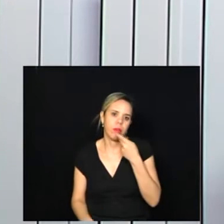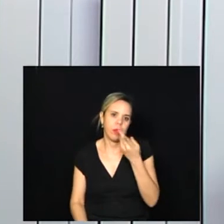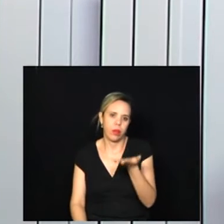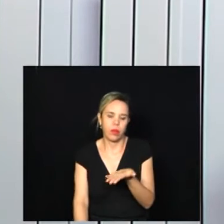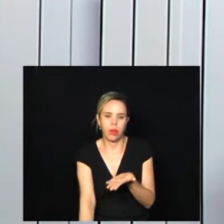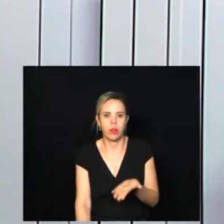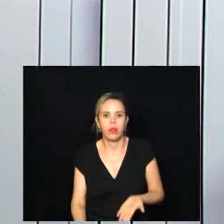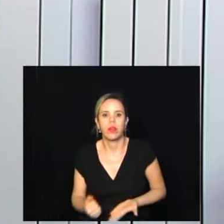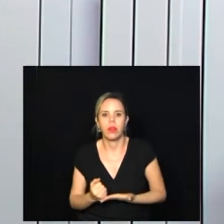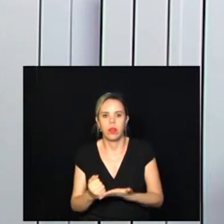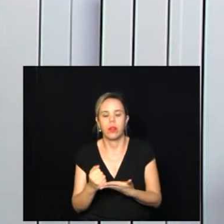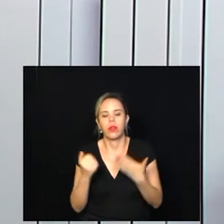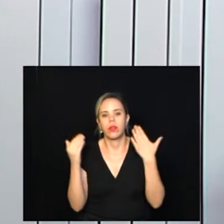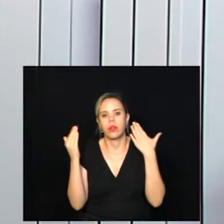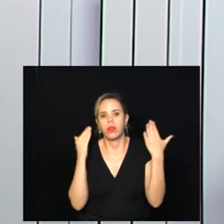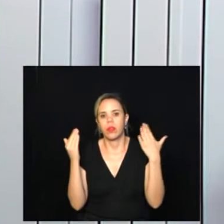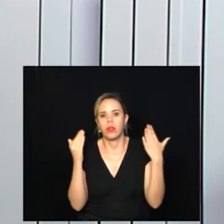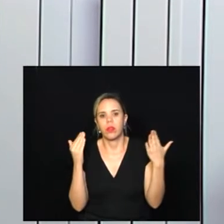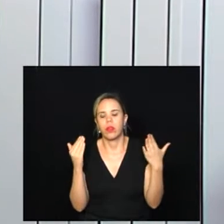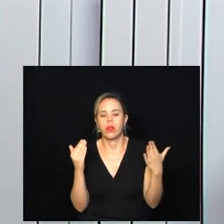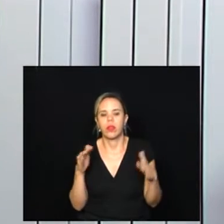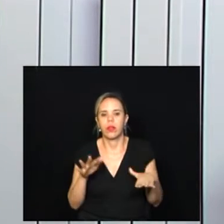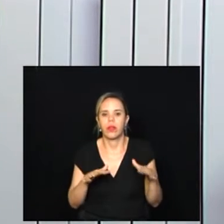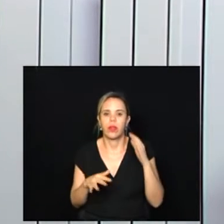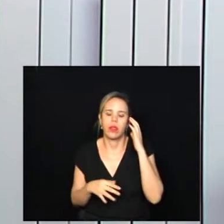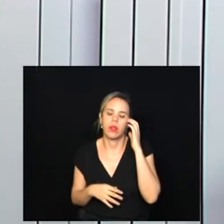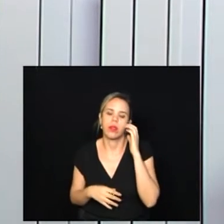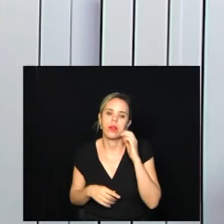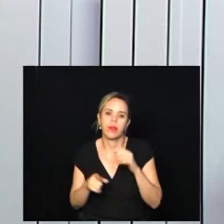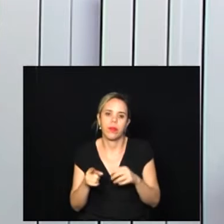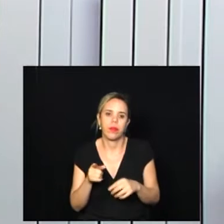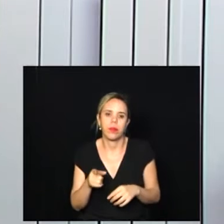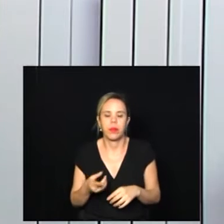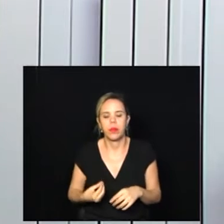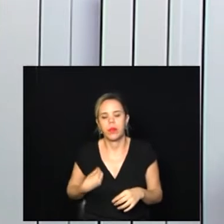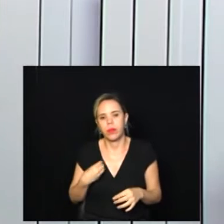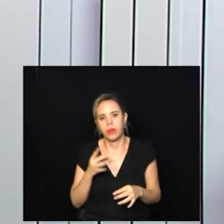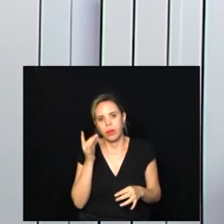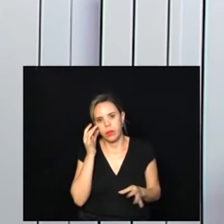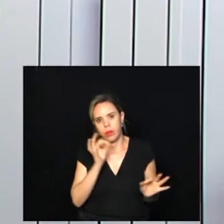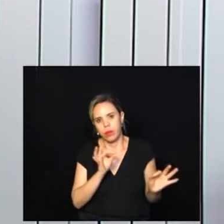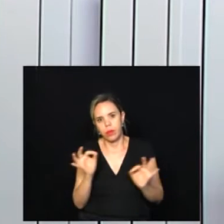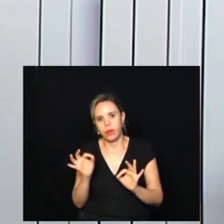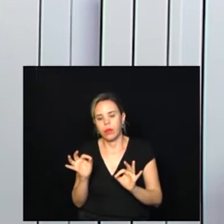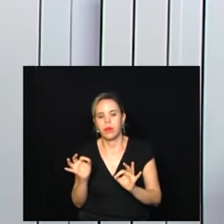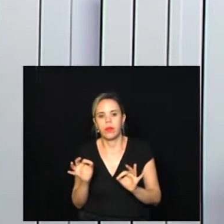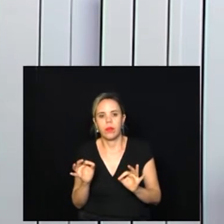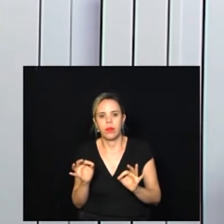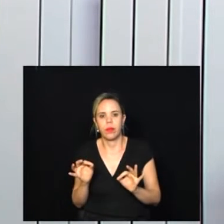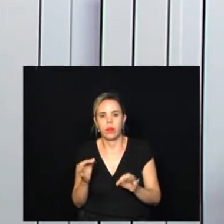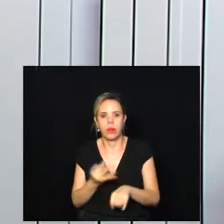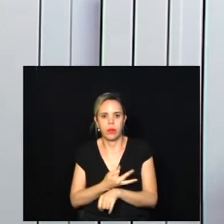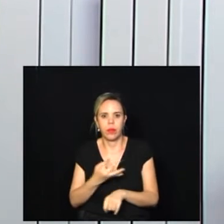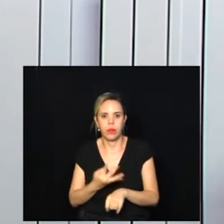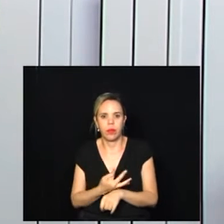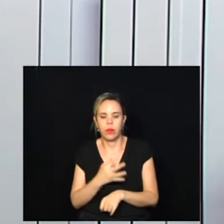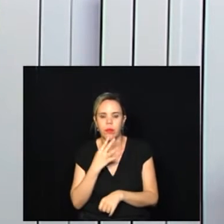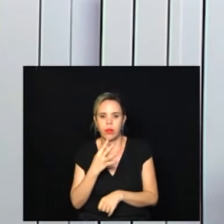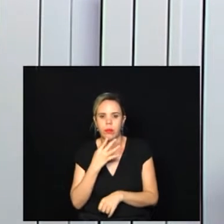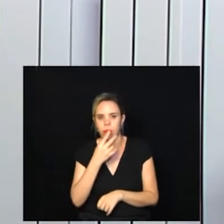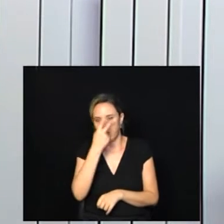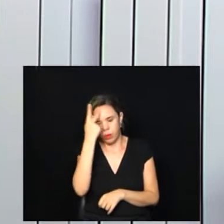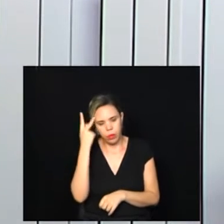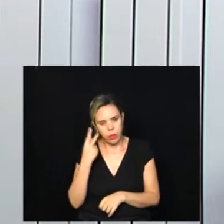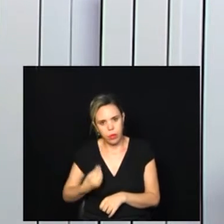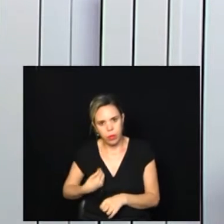né? A ajuda psicológica, porque muitas vezes, para você que está nos acompanhando, passando por isso, ou conhece alguém